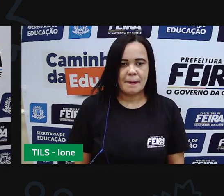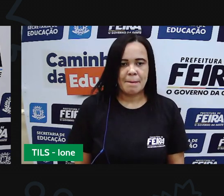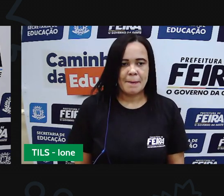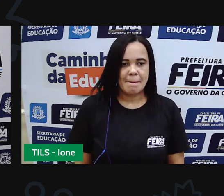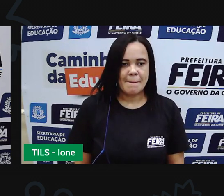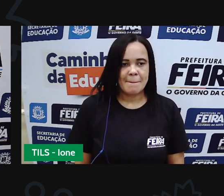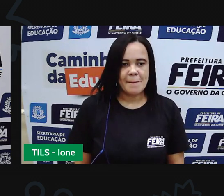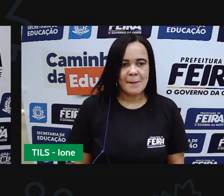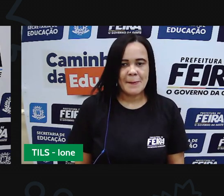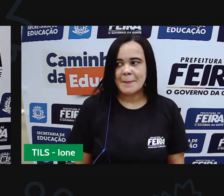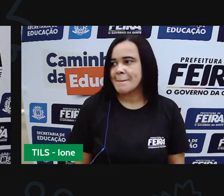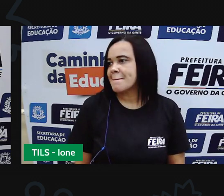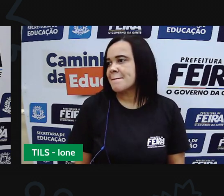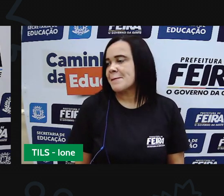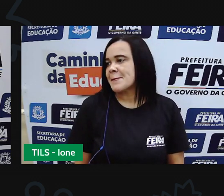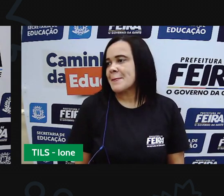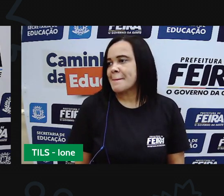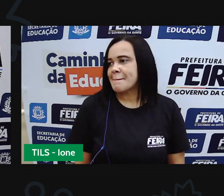Voltou agora.